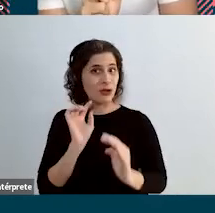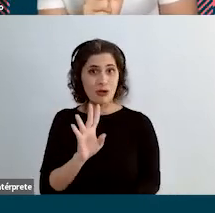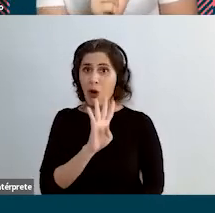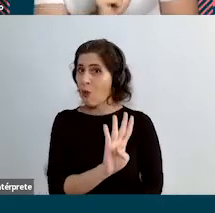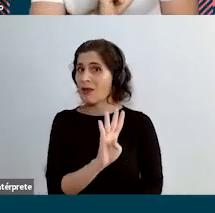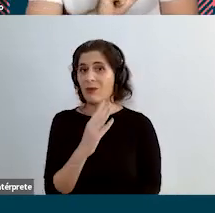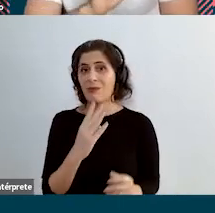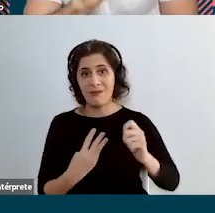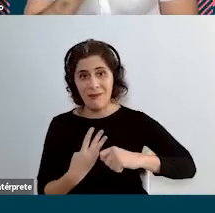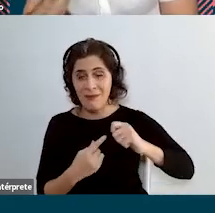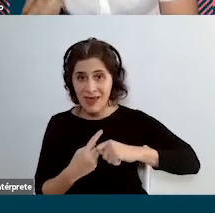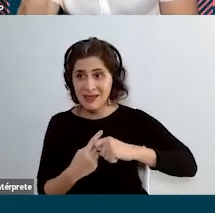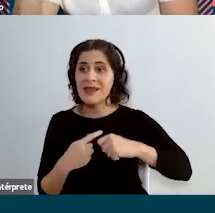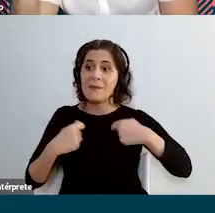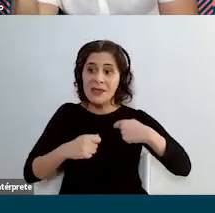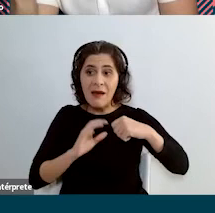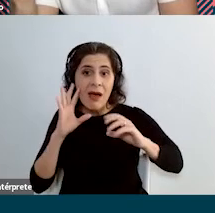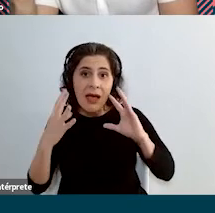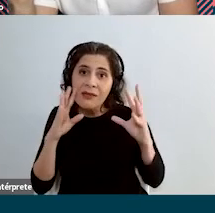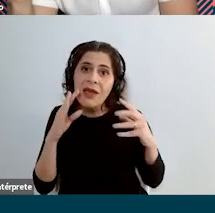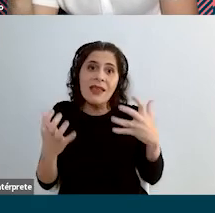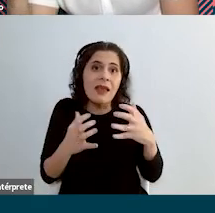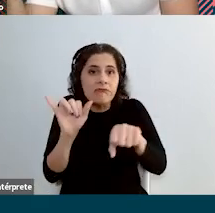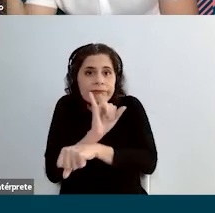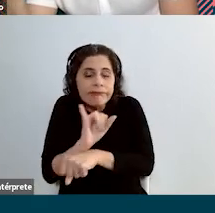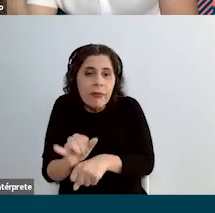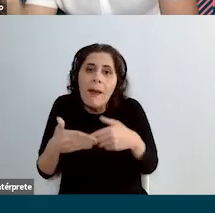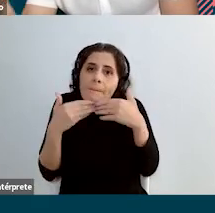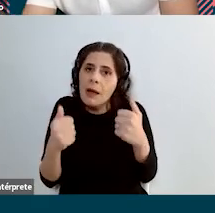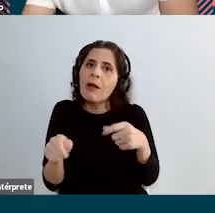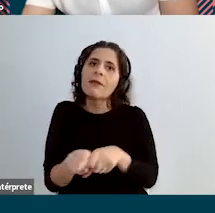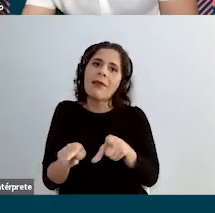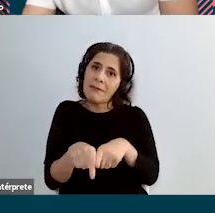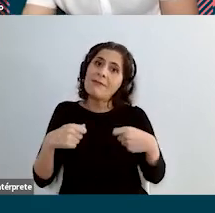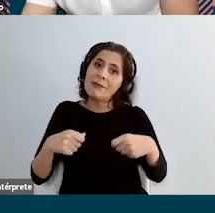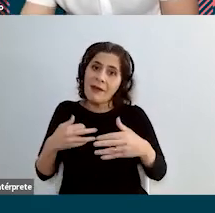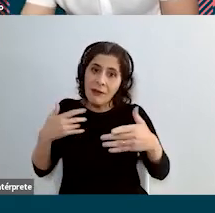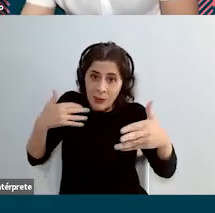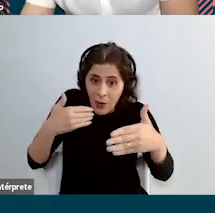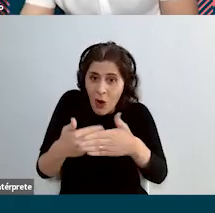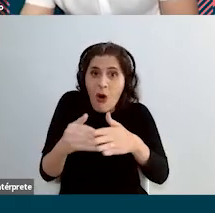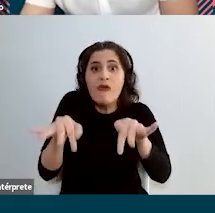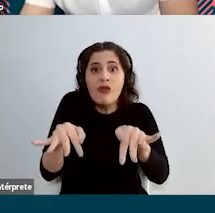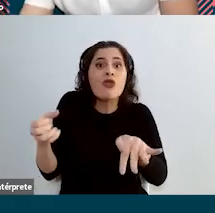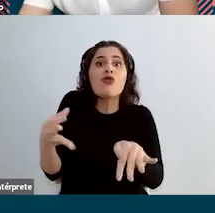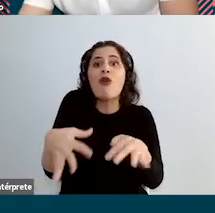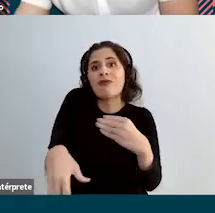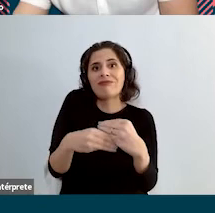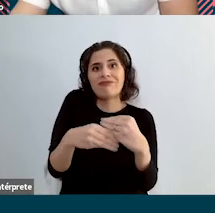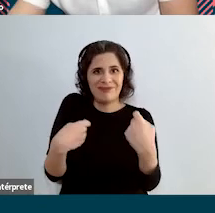no começo, porque a gente queria fazer novos incrementos e ainda tinha uma nova dinâmica para adicionar no fim do jogo,